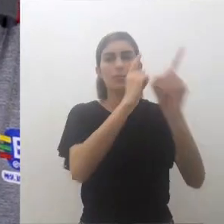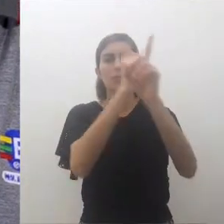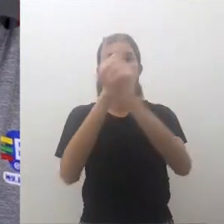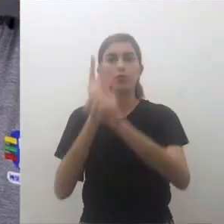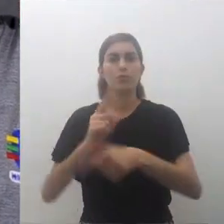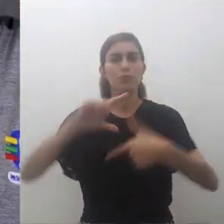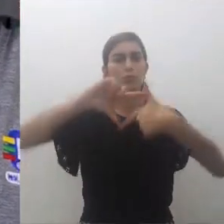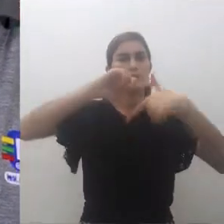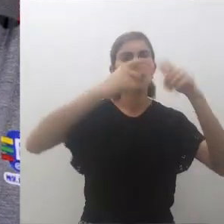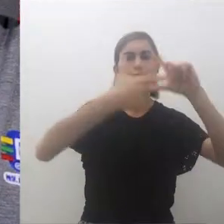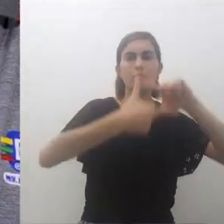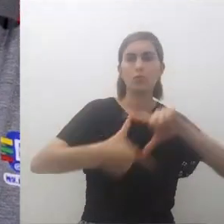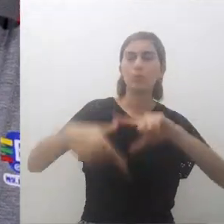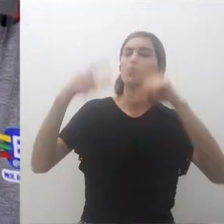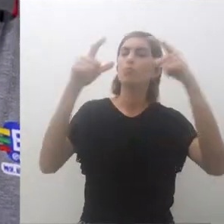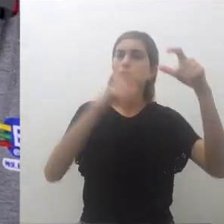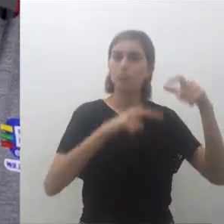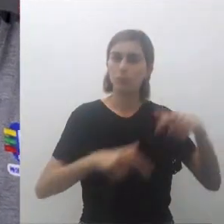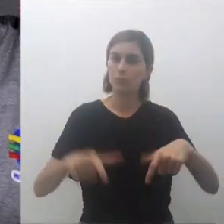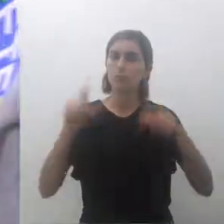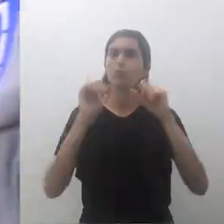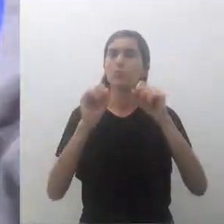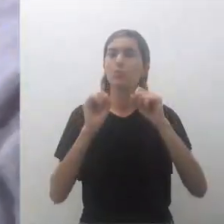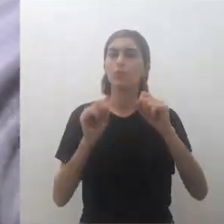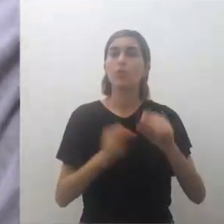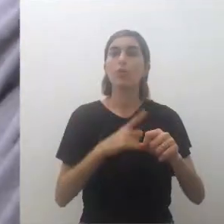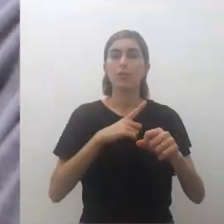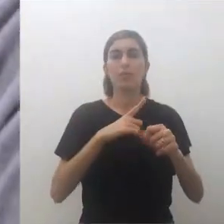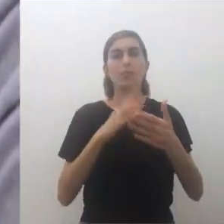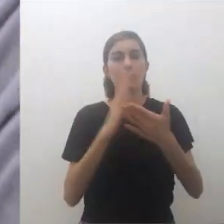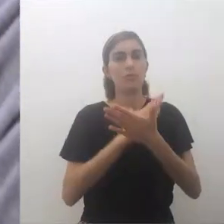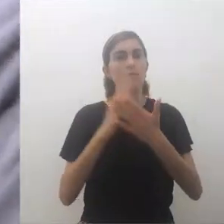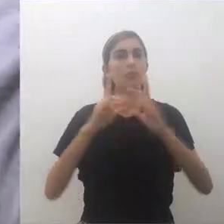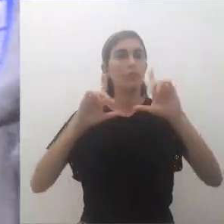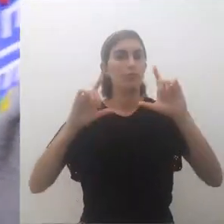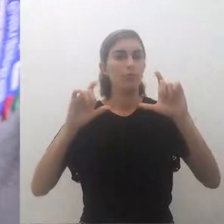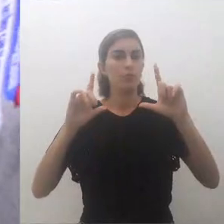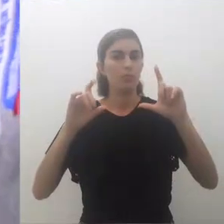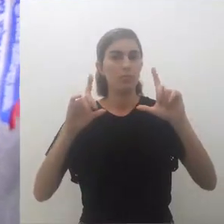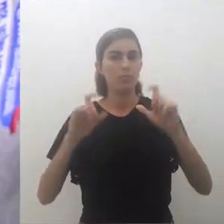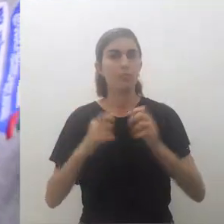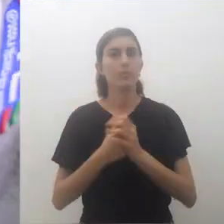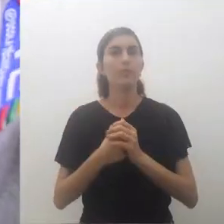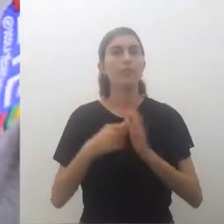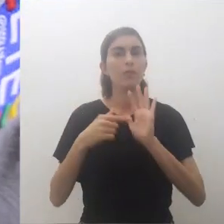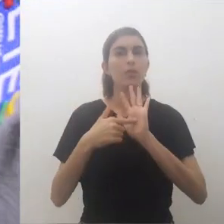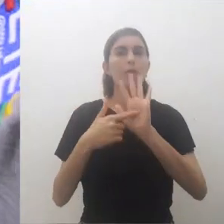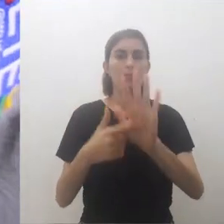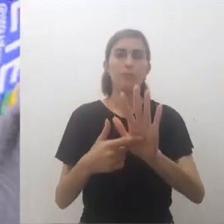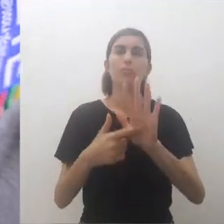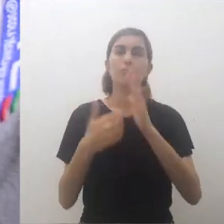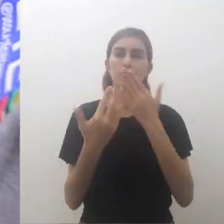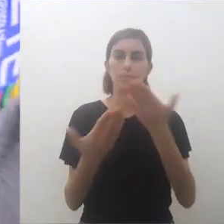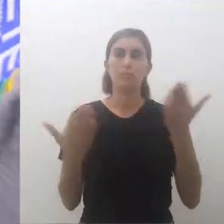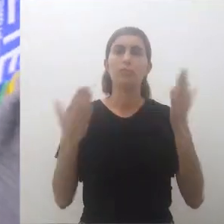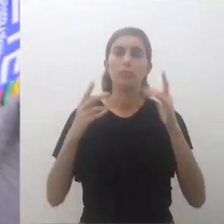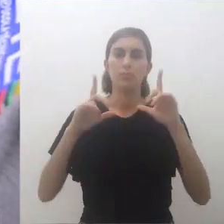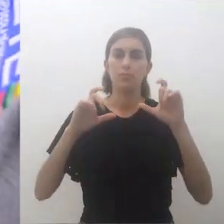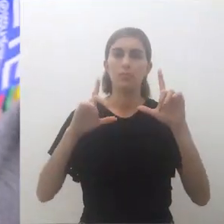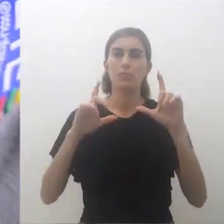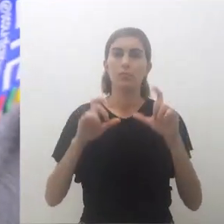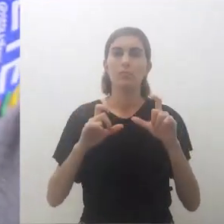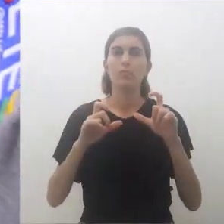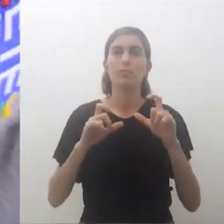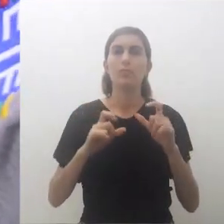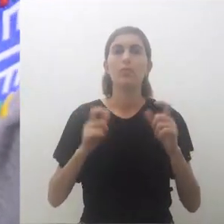formas geométricas nos ambientes. Nós temos aqui algumas imagens, eu trouxe aqui para você algumas